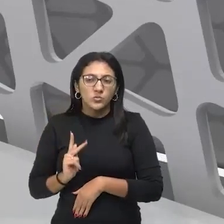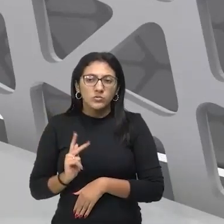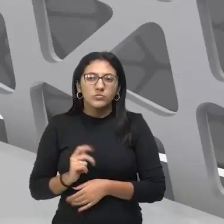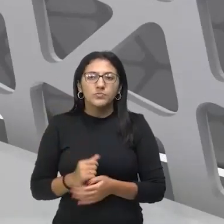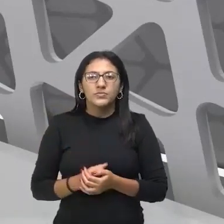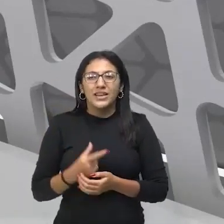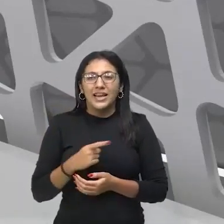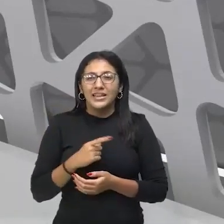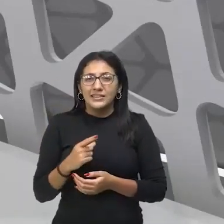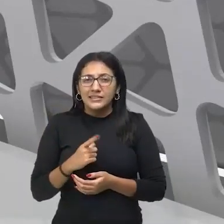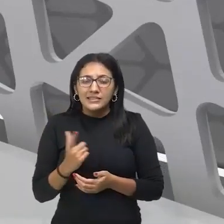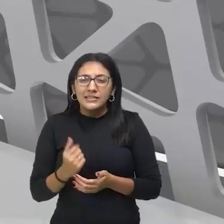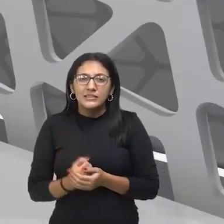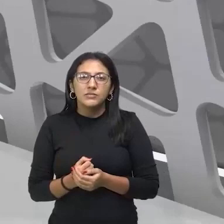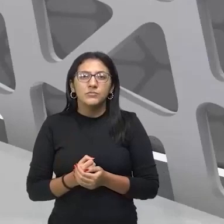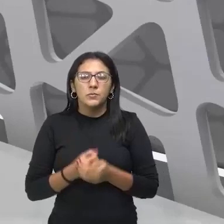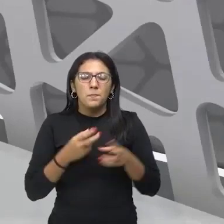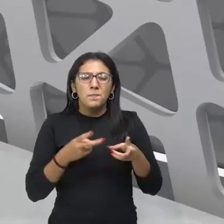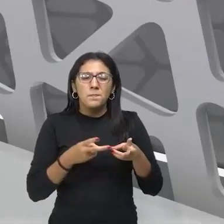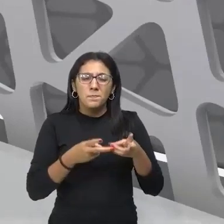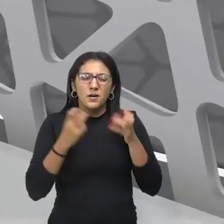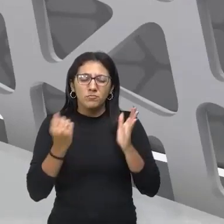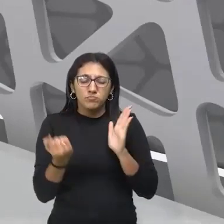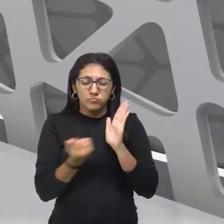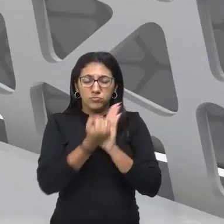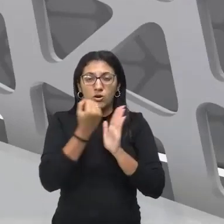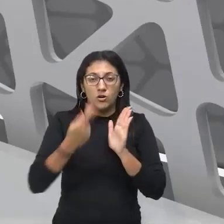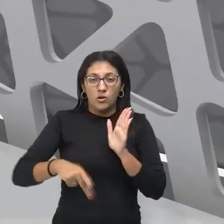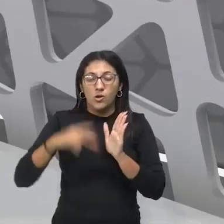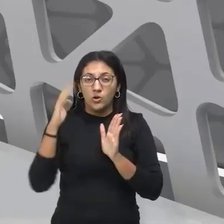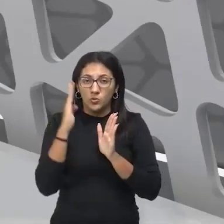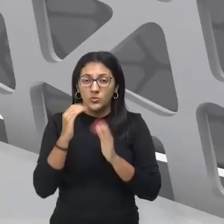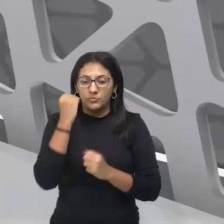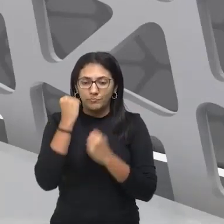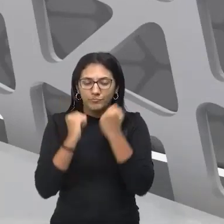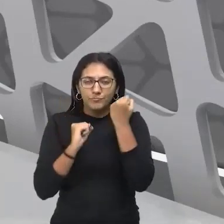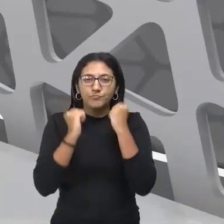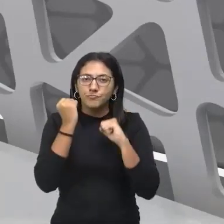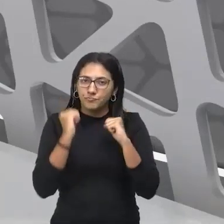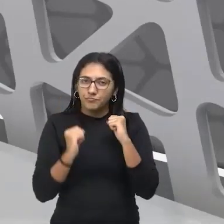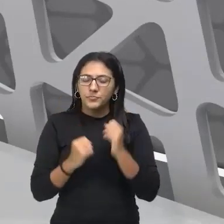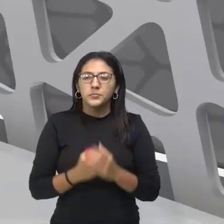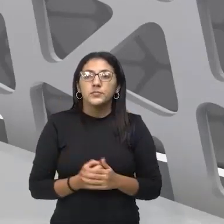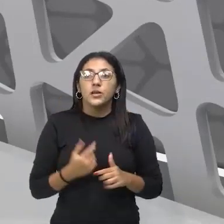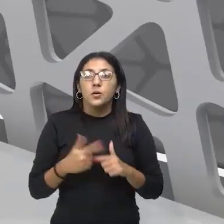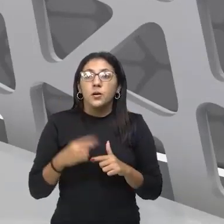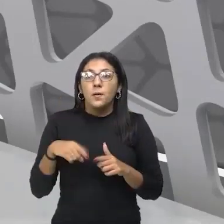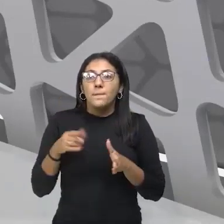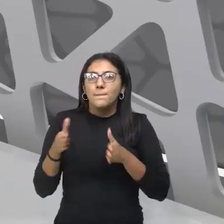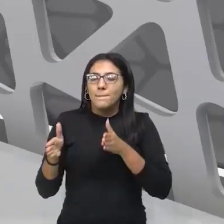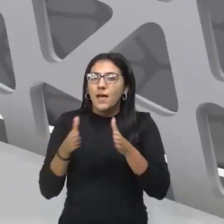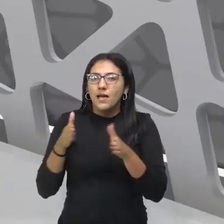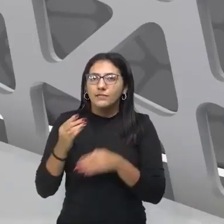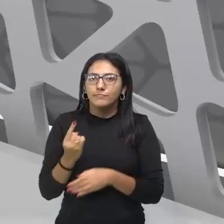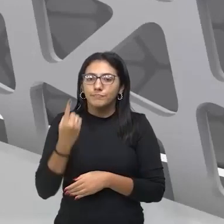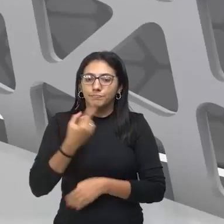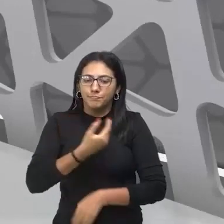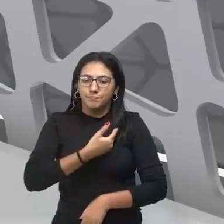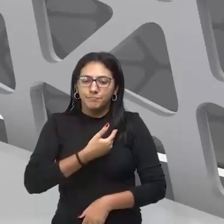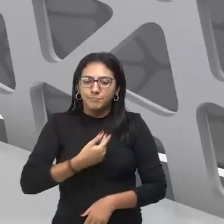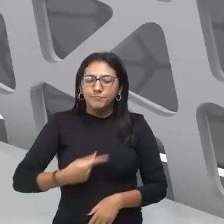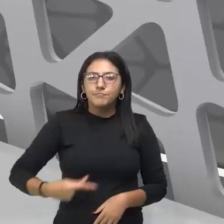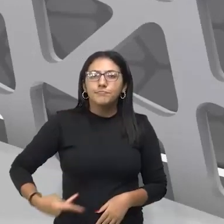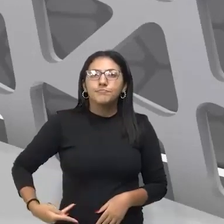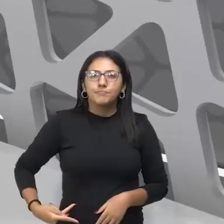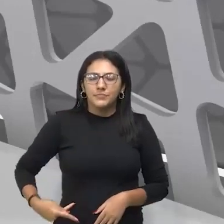houve um grande passo na industrialização no Brasil. Isso se deu principalmente na época de um presidente que tinha